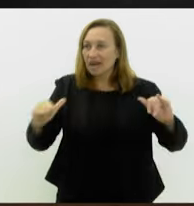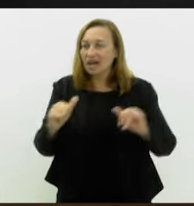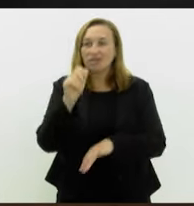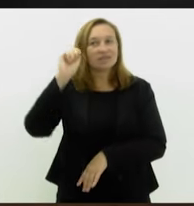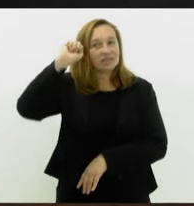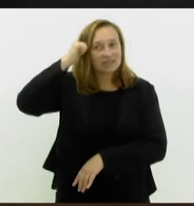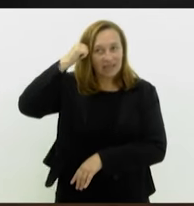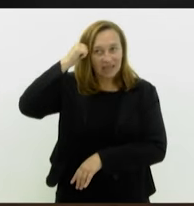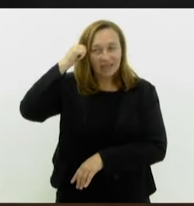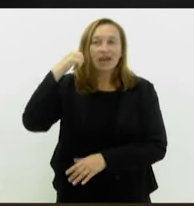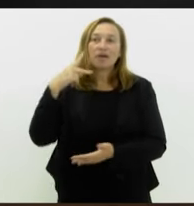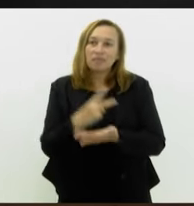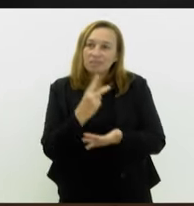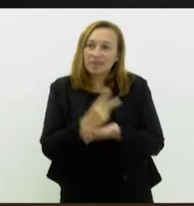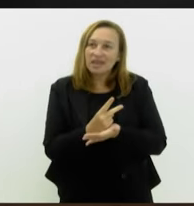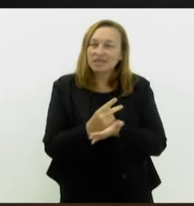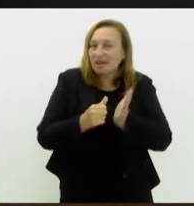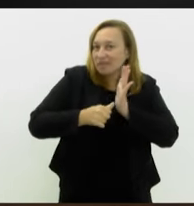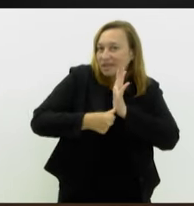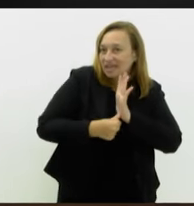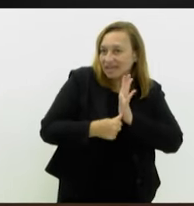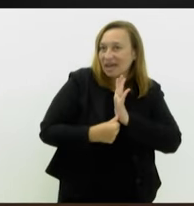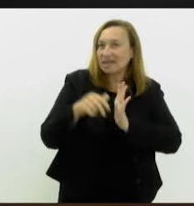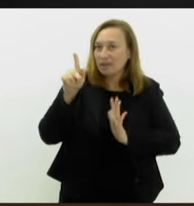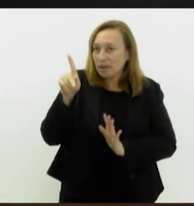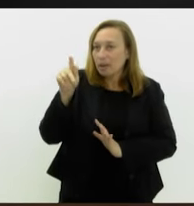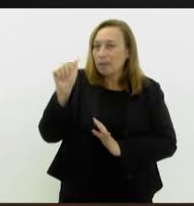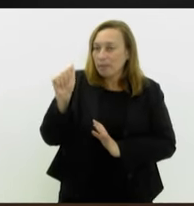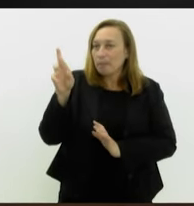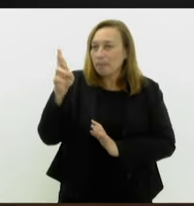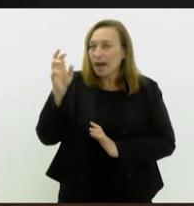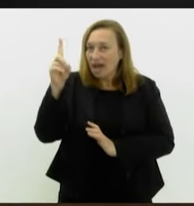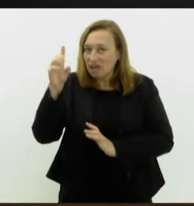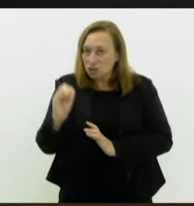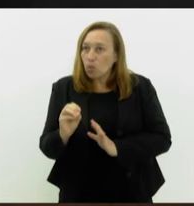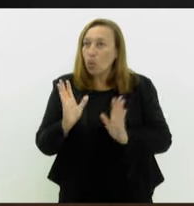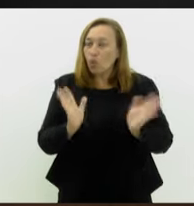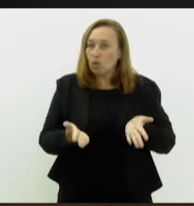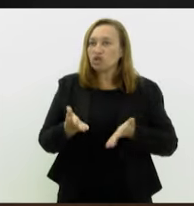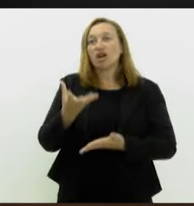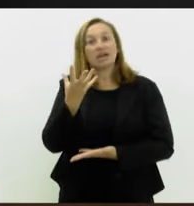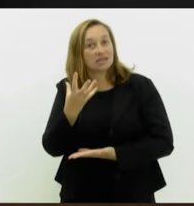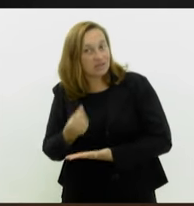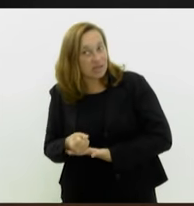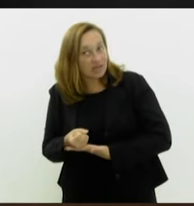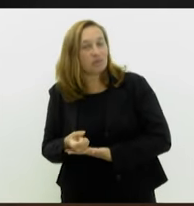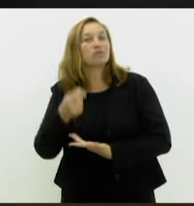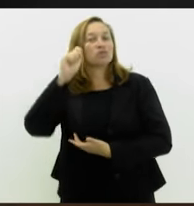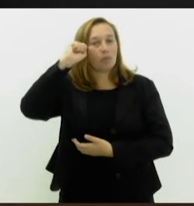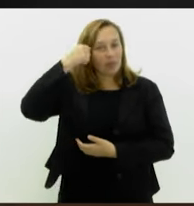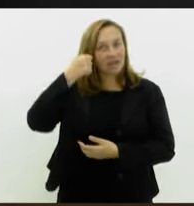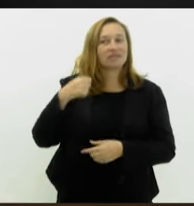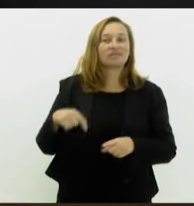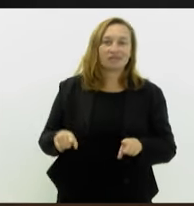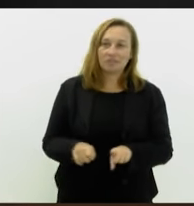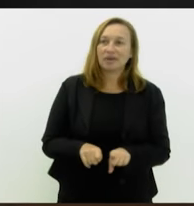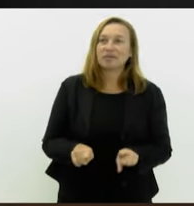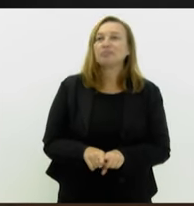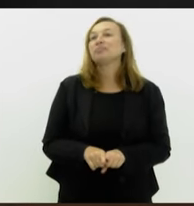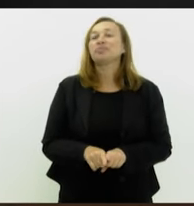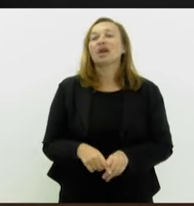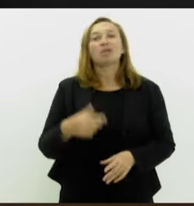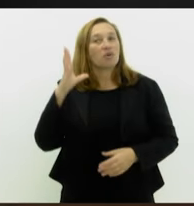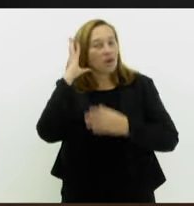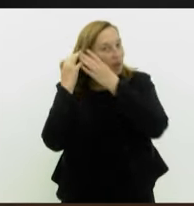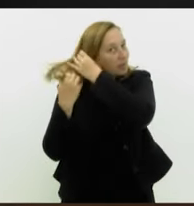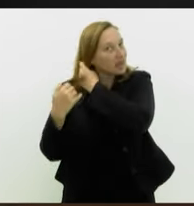apesar da minha certidão ter pardo eu admo eu aceito hoje sou parda Mas eu sou preta mesmo eh meu